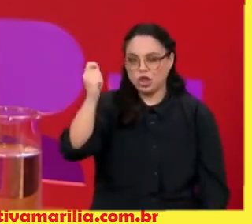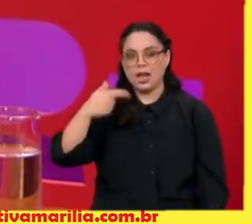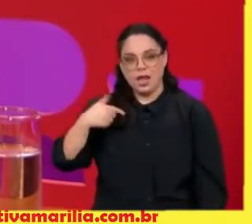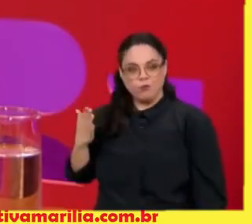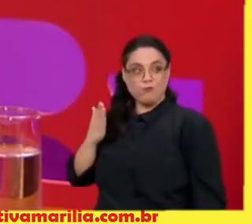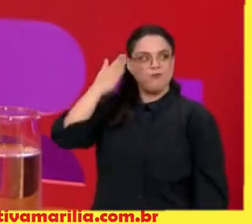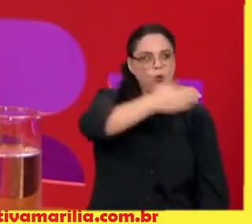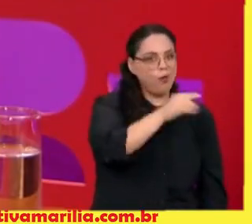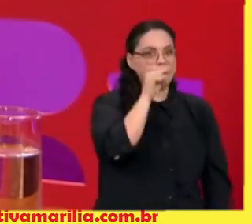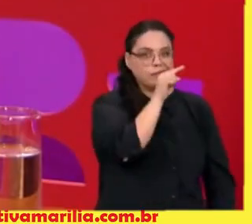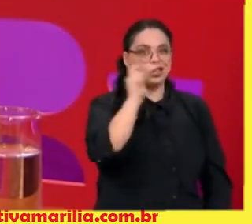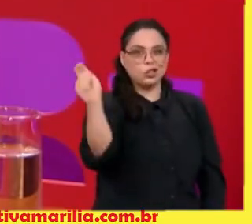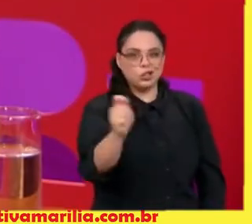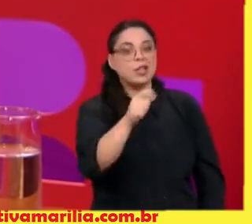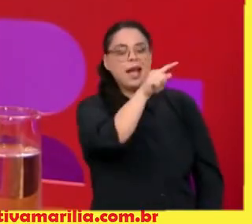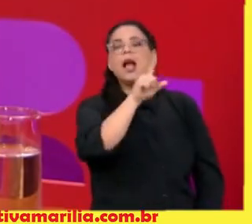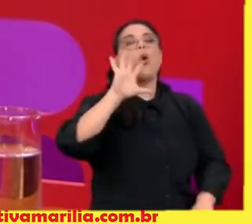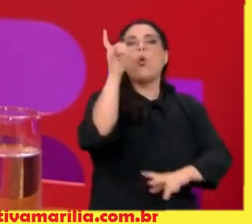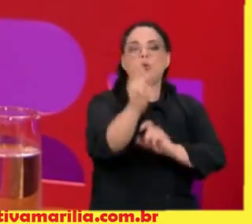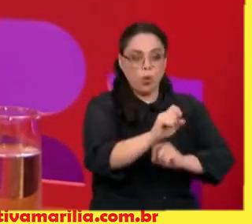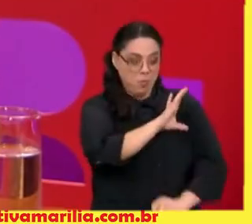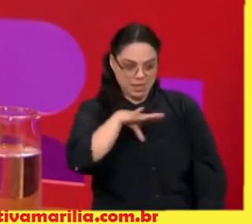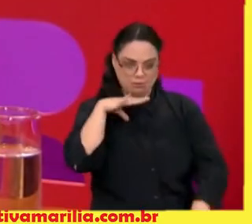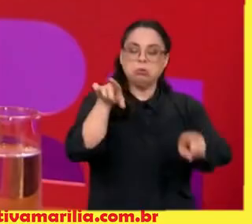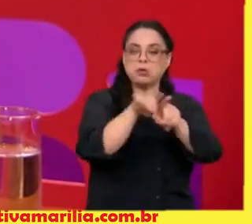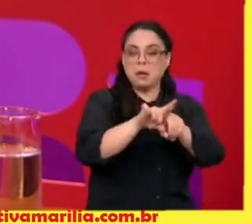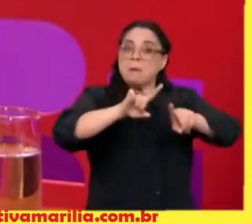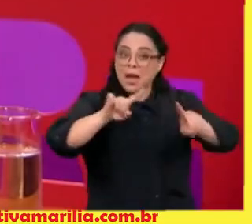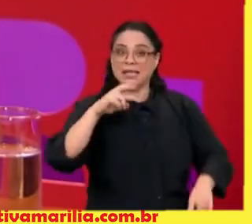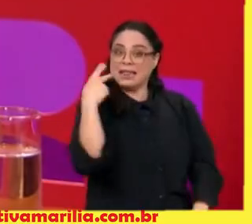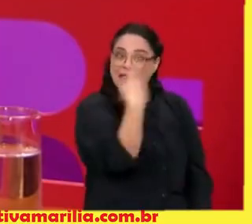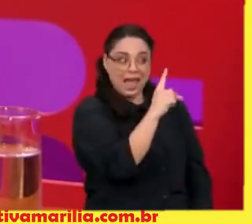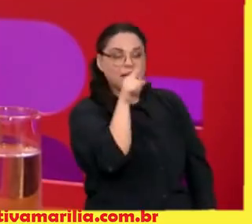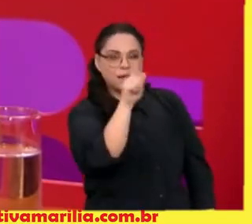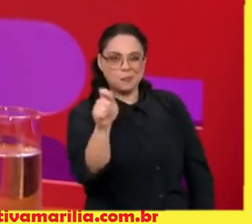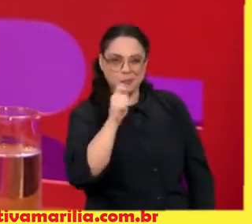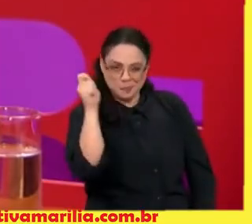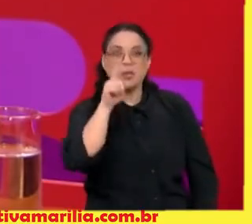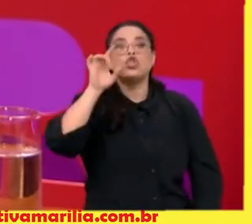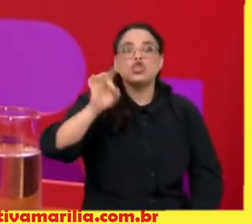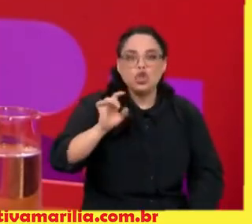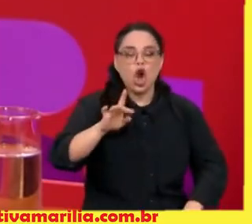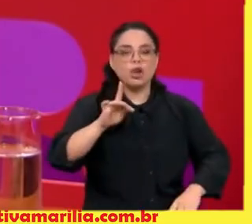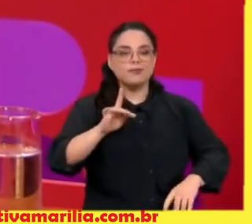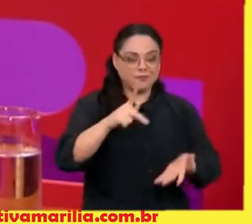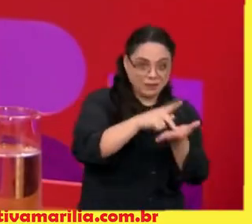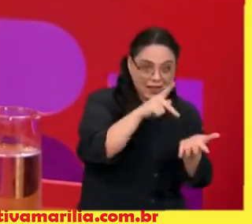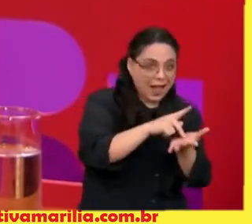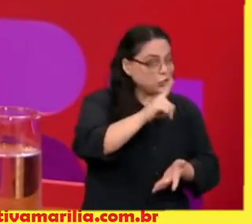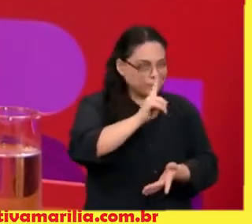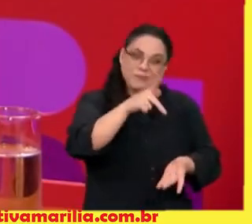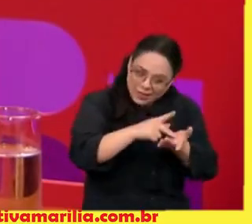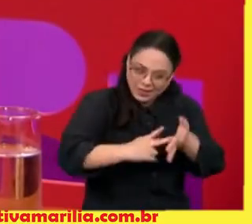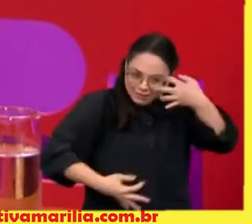porque lá era da Verdade e da Justiça. Né? Foi muito incrível ver. Era um cara assim, esse que eu assisti,